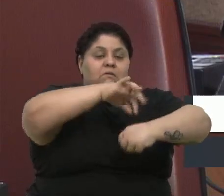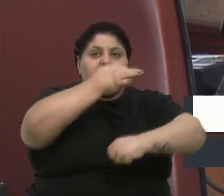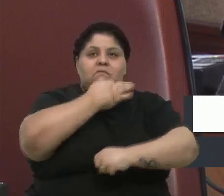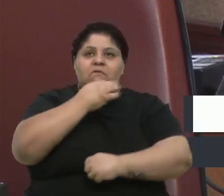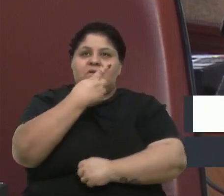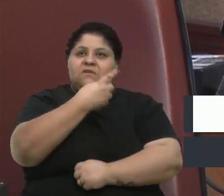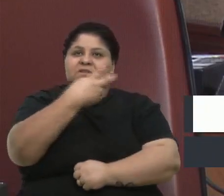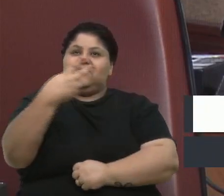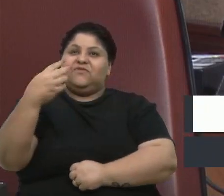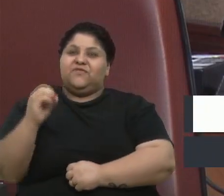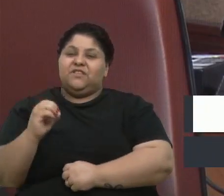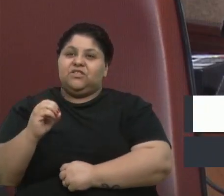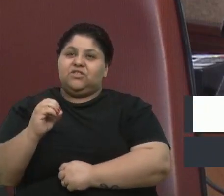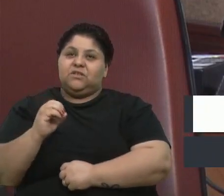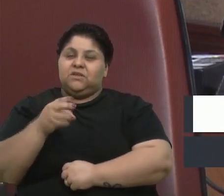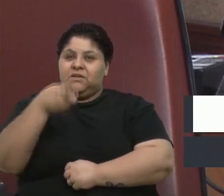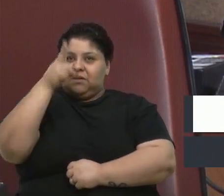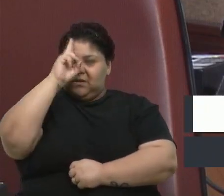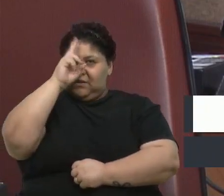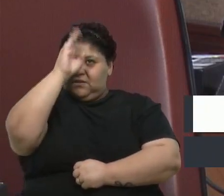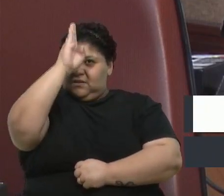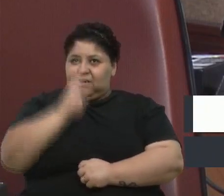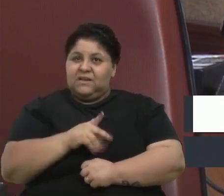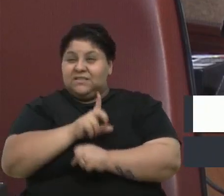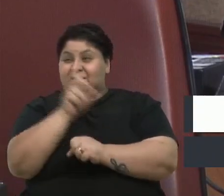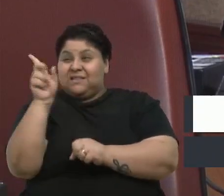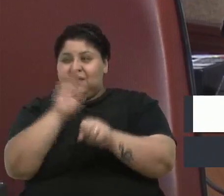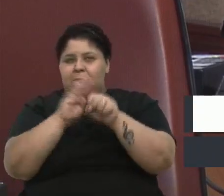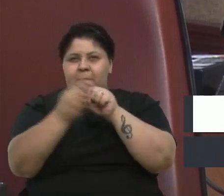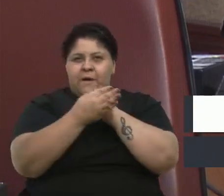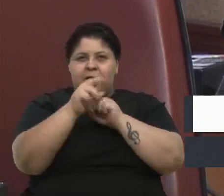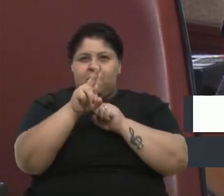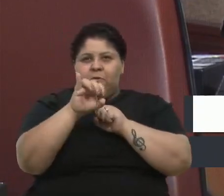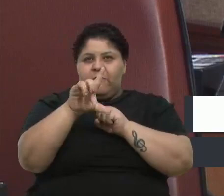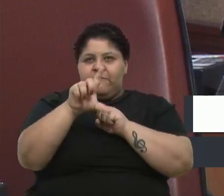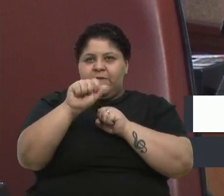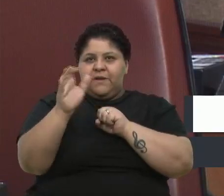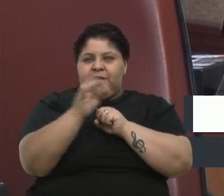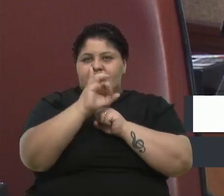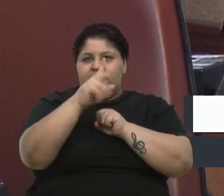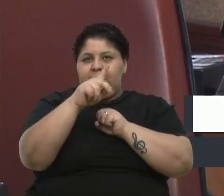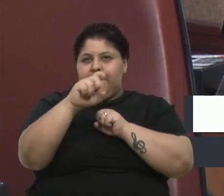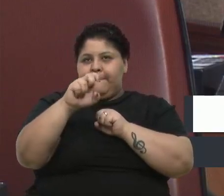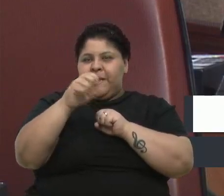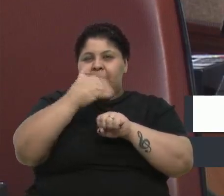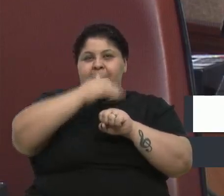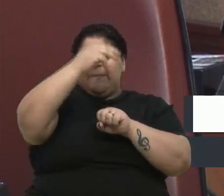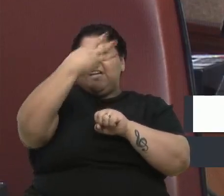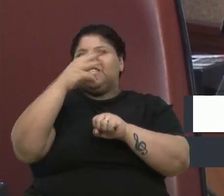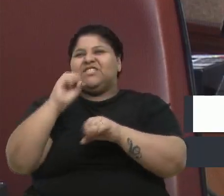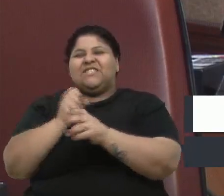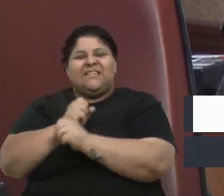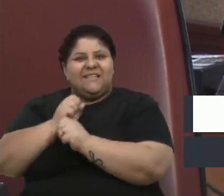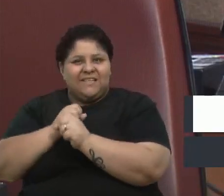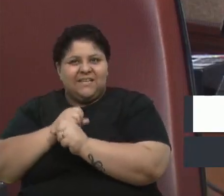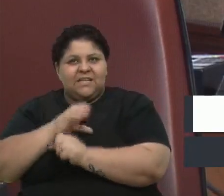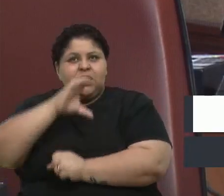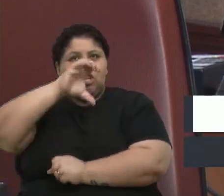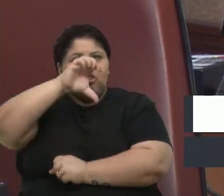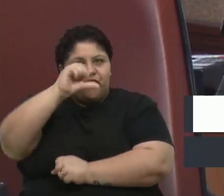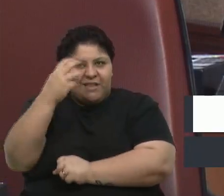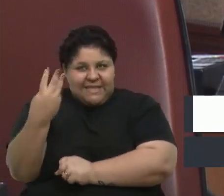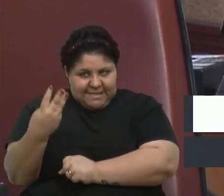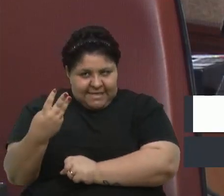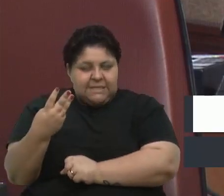120 almoços, né, que é grátis lá na Vila IP. Isso há mais de 30 anos, 30 anos, né? 93, né?